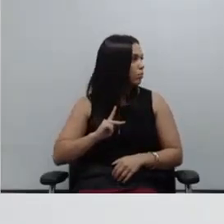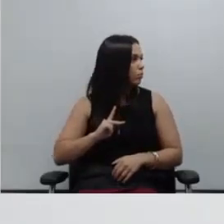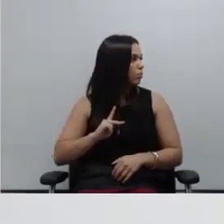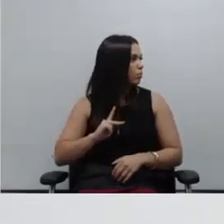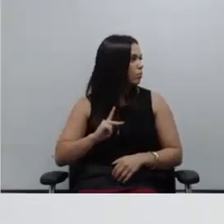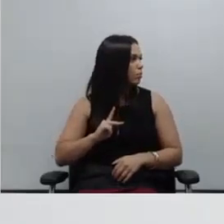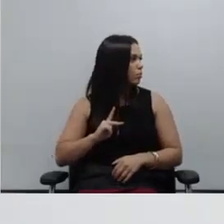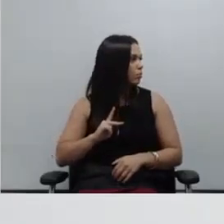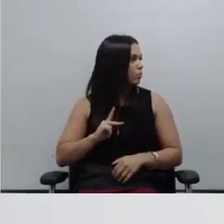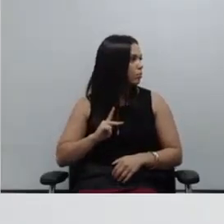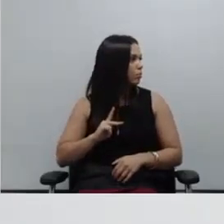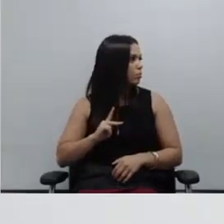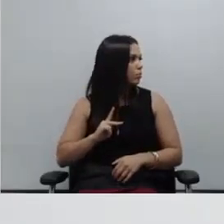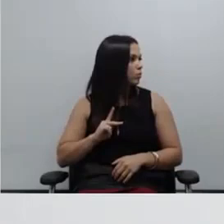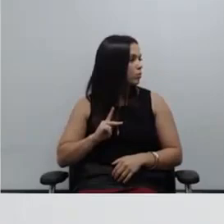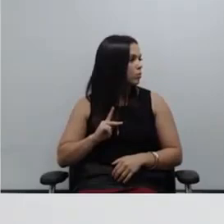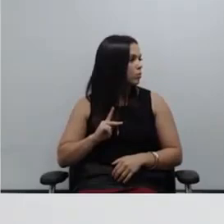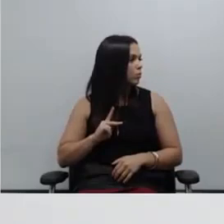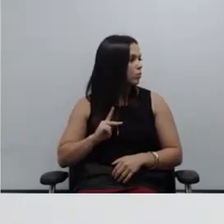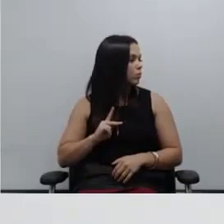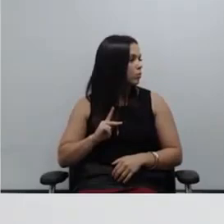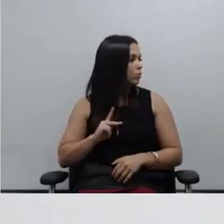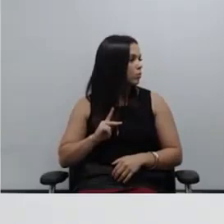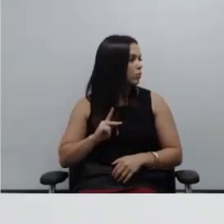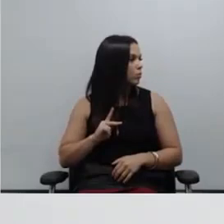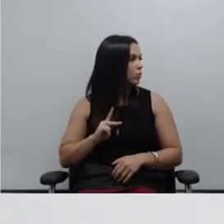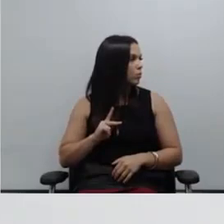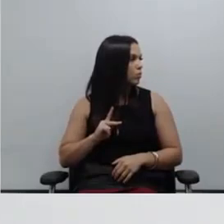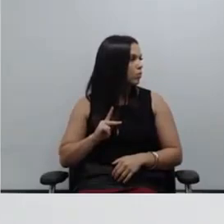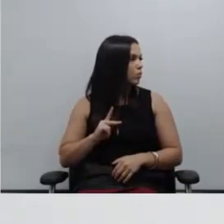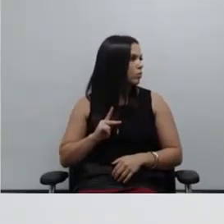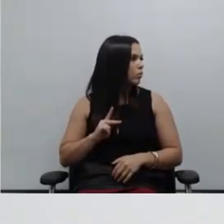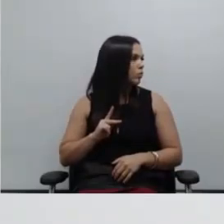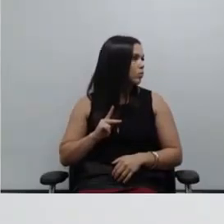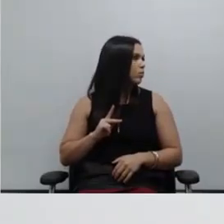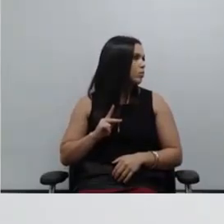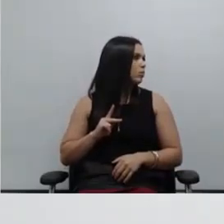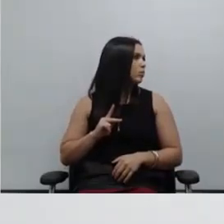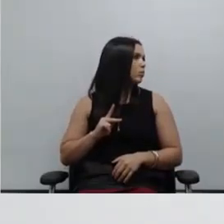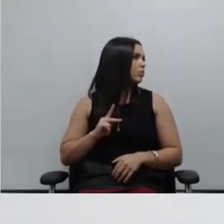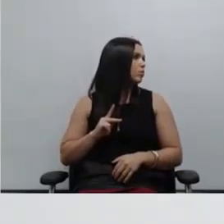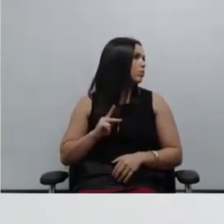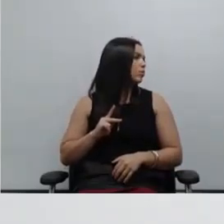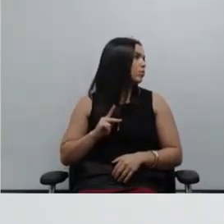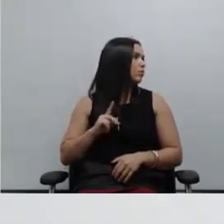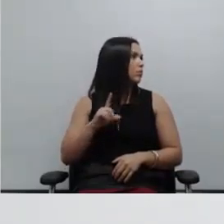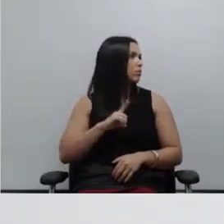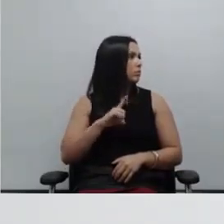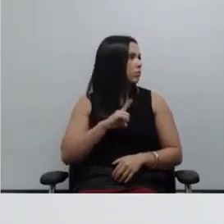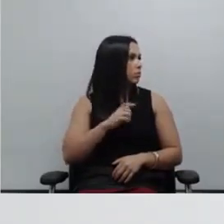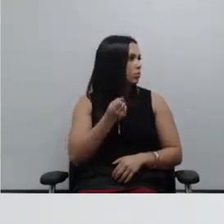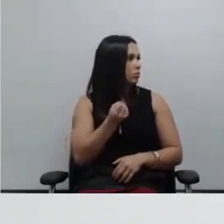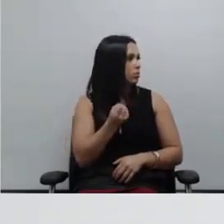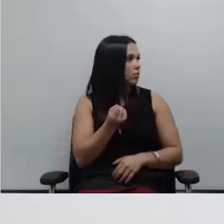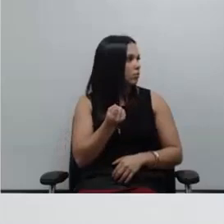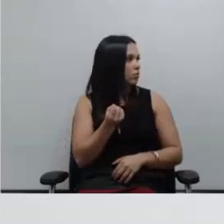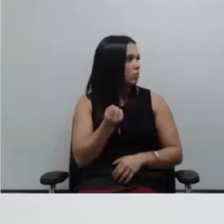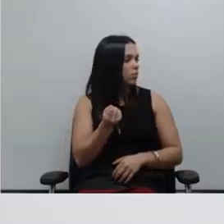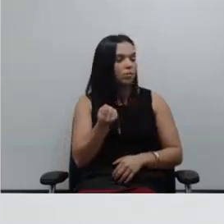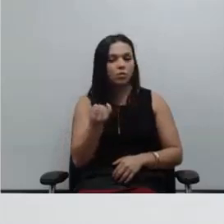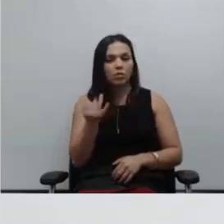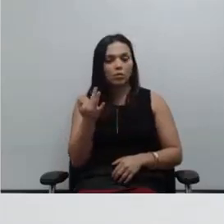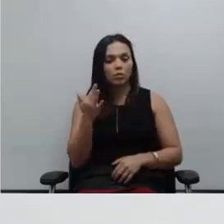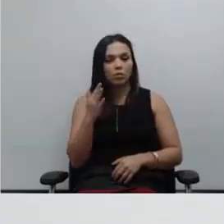mais, pelos Presidente, apontamentos? acho que tem um ainda. Tem alguns? Pronto. Os